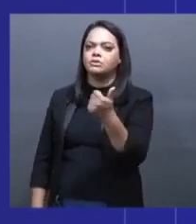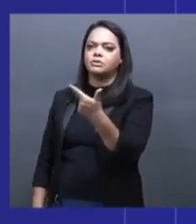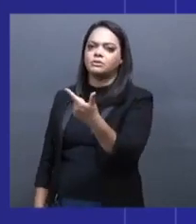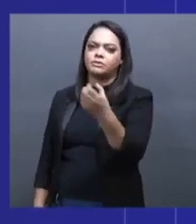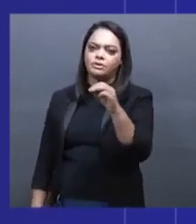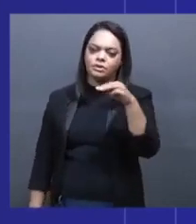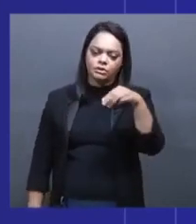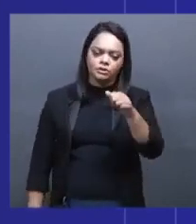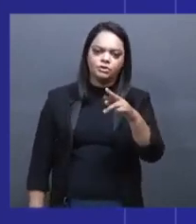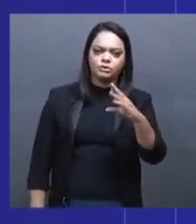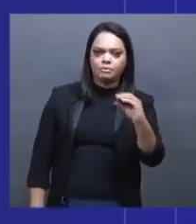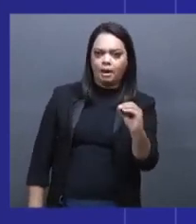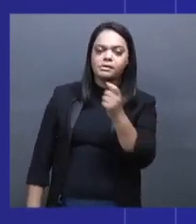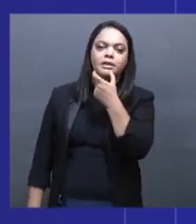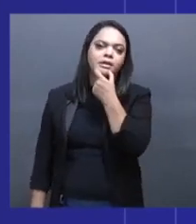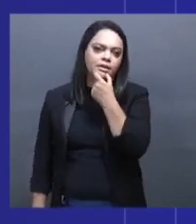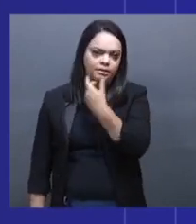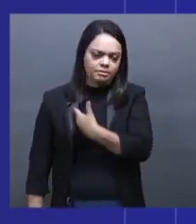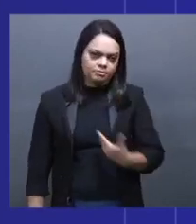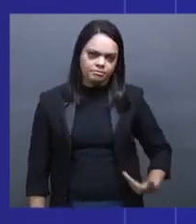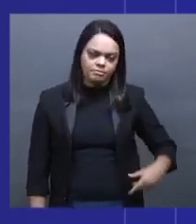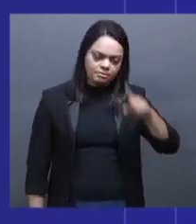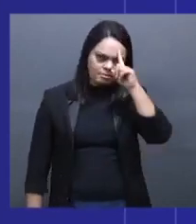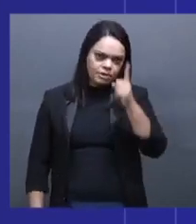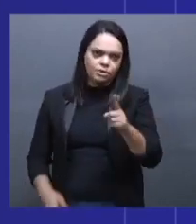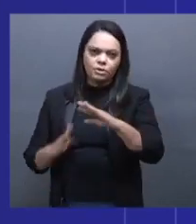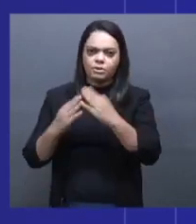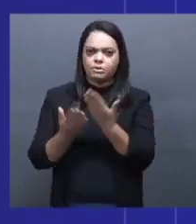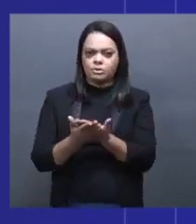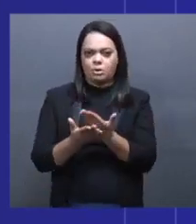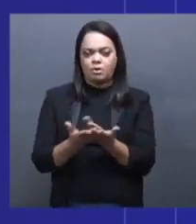que o governo inglês determinou o fechamento das escolas.